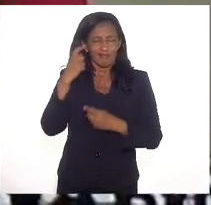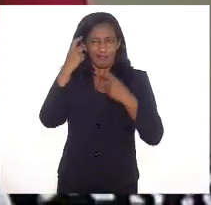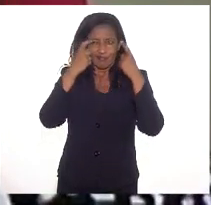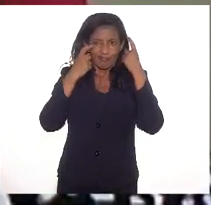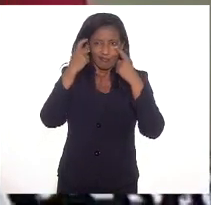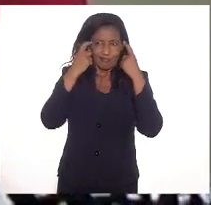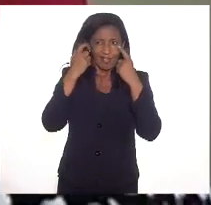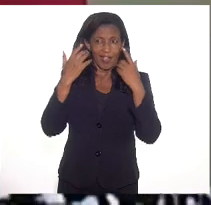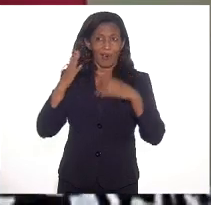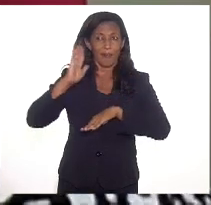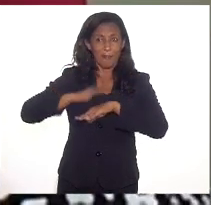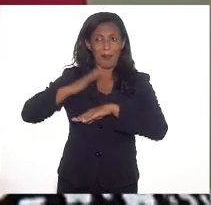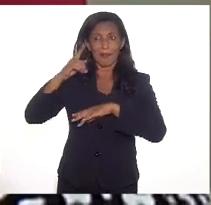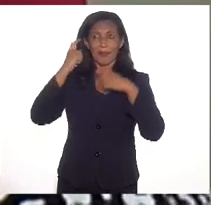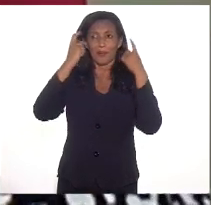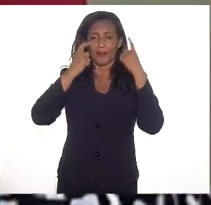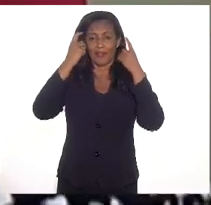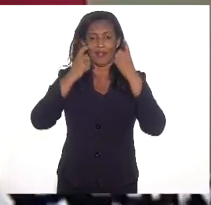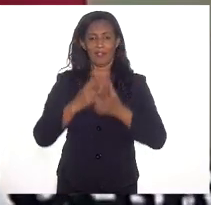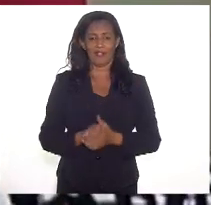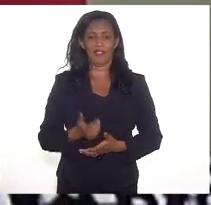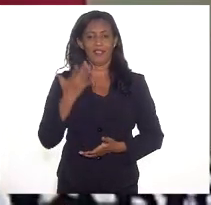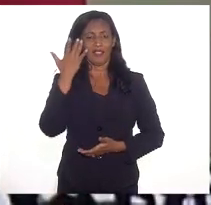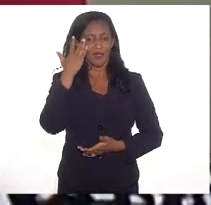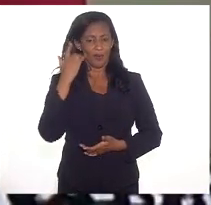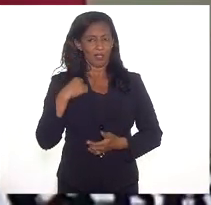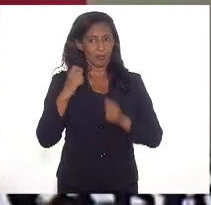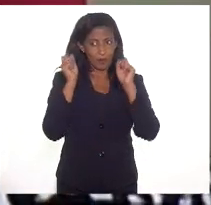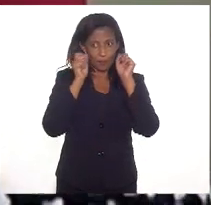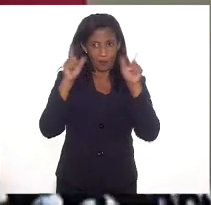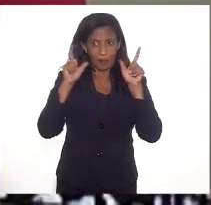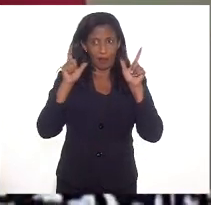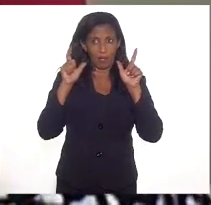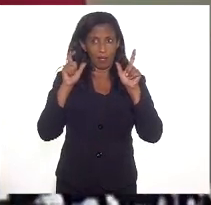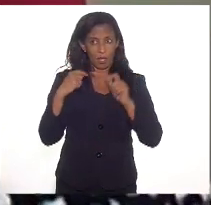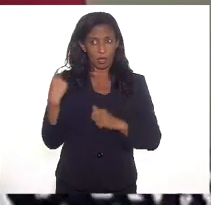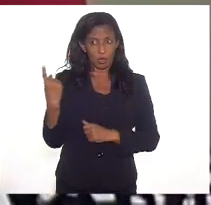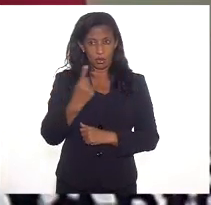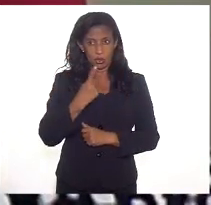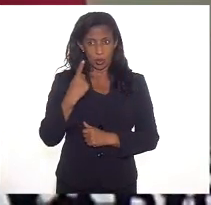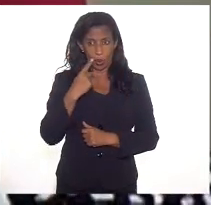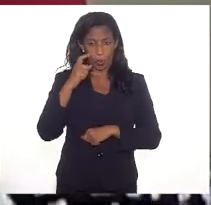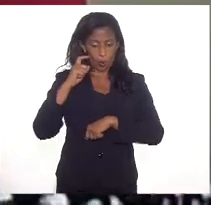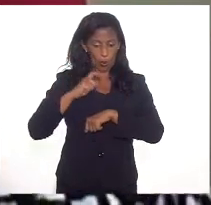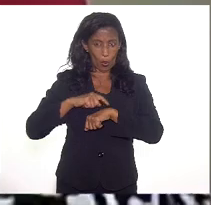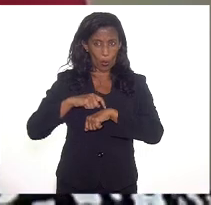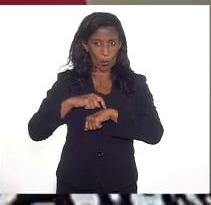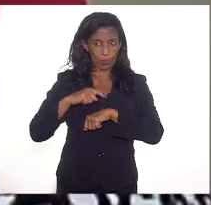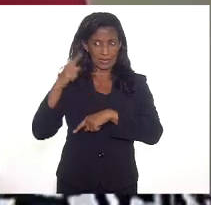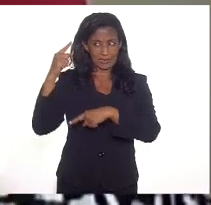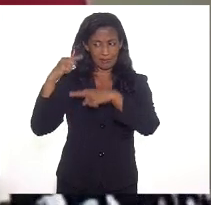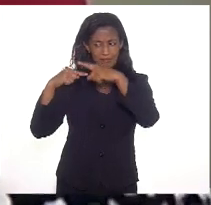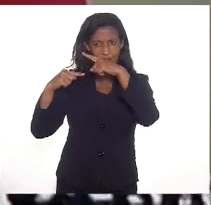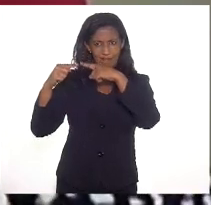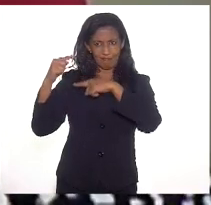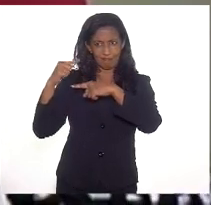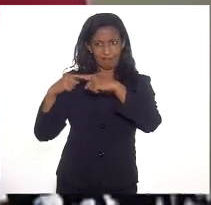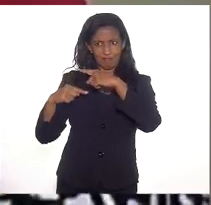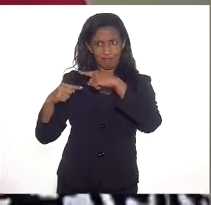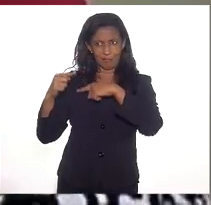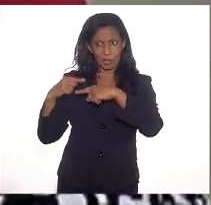mais preocupada, porque acho que a gente tem que fazer um alerta que estamos em contagem regressiva. Hoje é